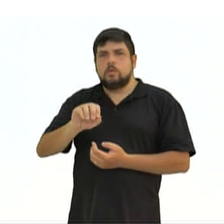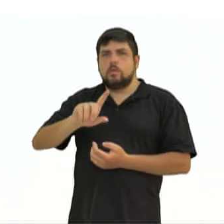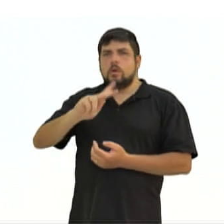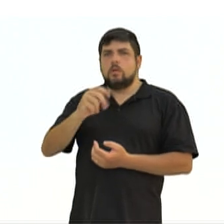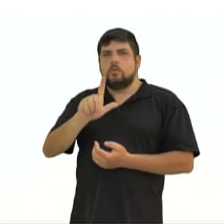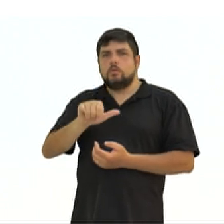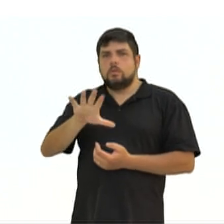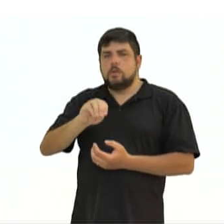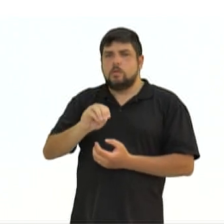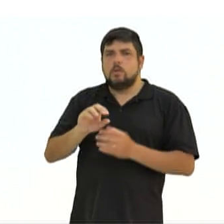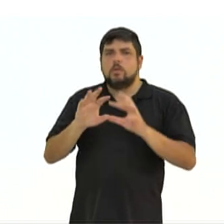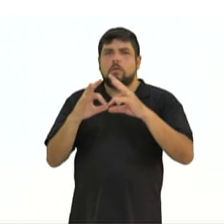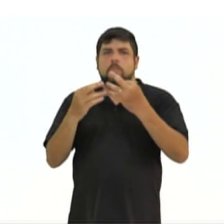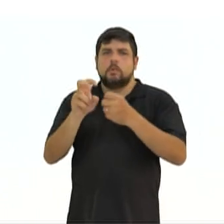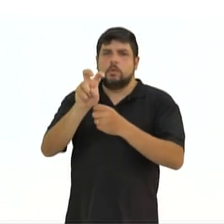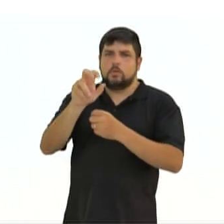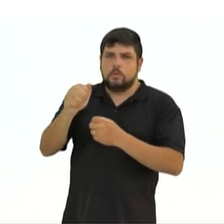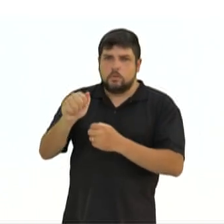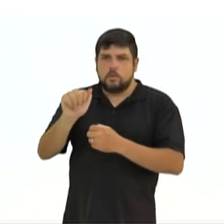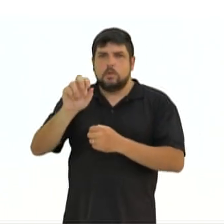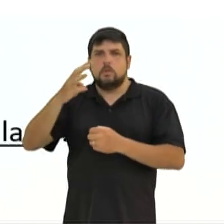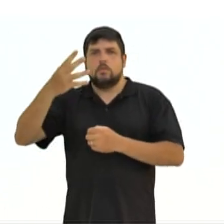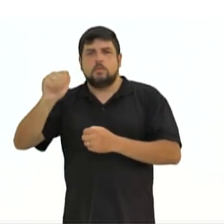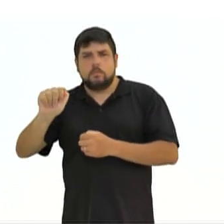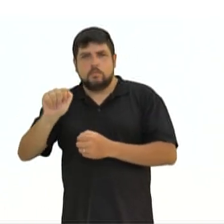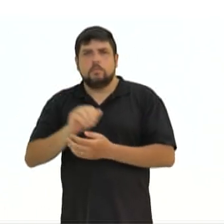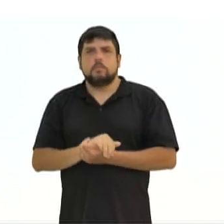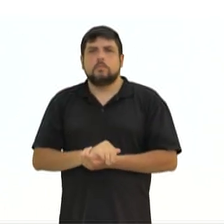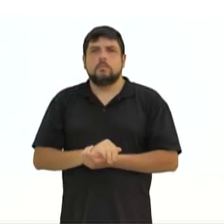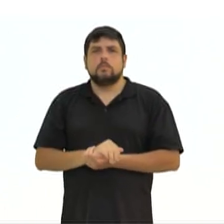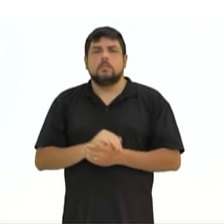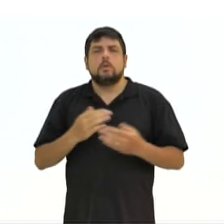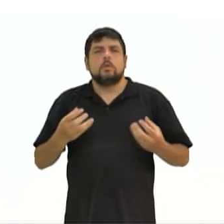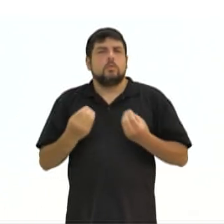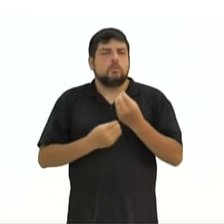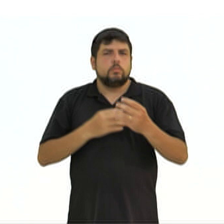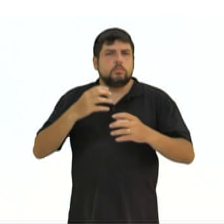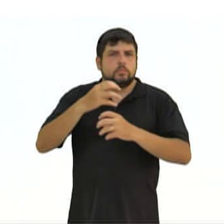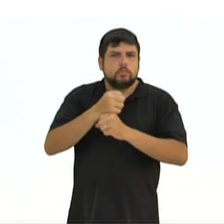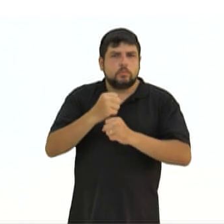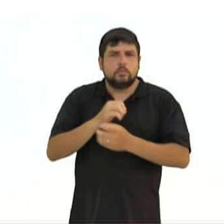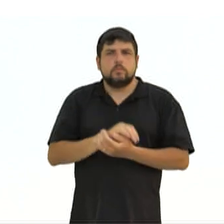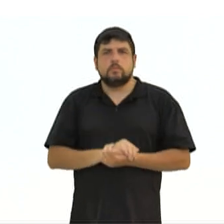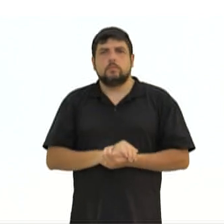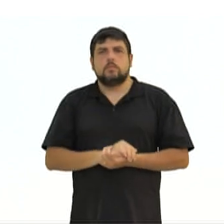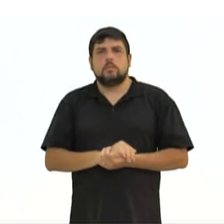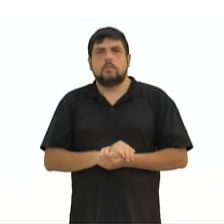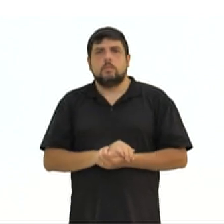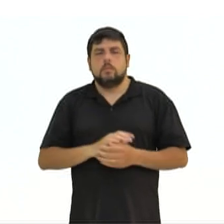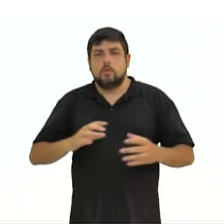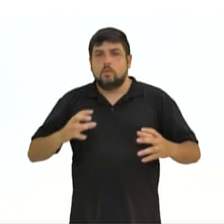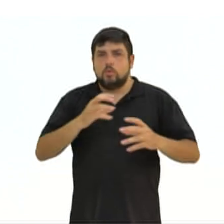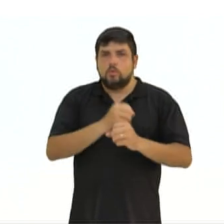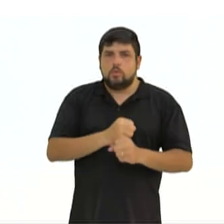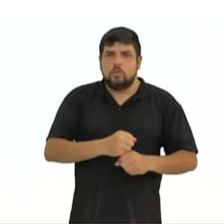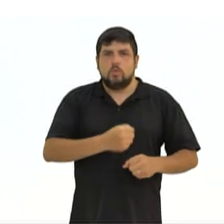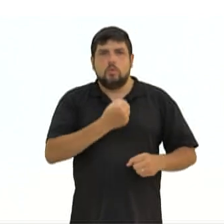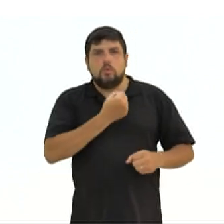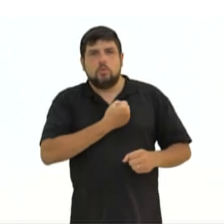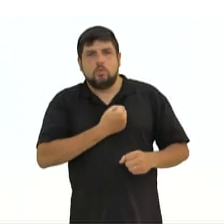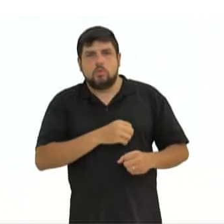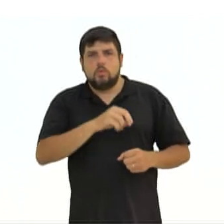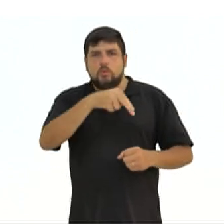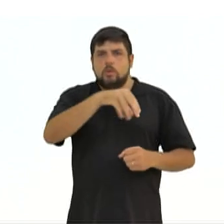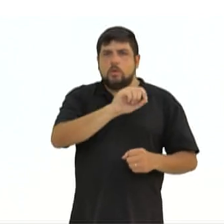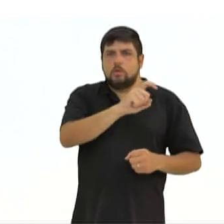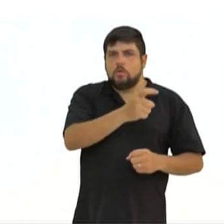família 5A ou 4A. Certo? E aí, como que a gente calcula isso aqui? A soma dos números de oxidação de todos os